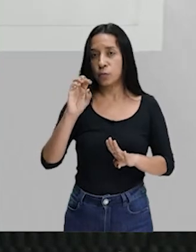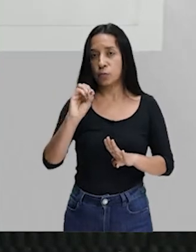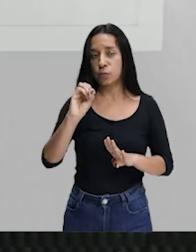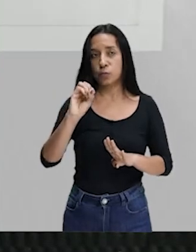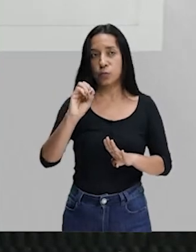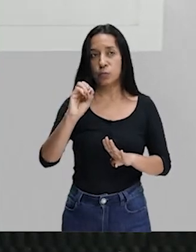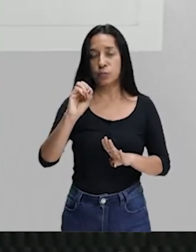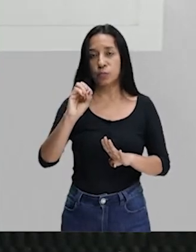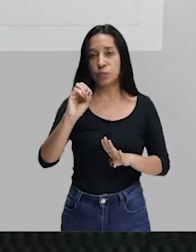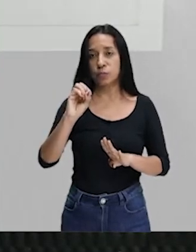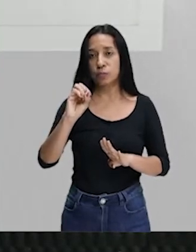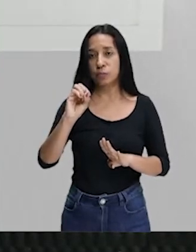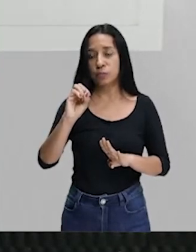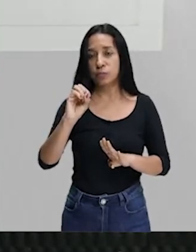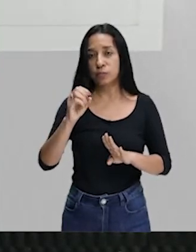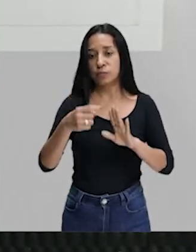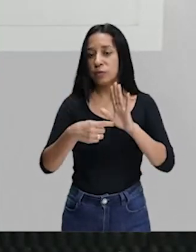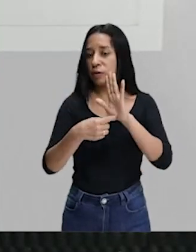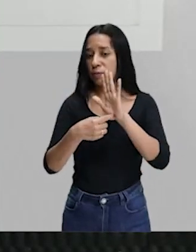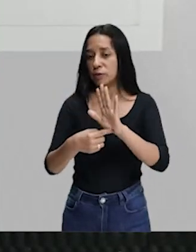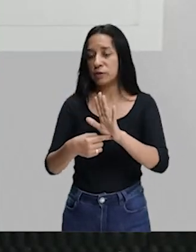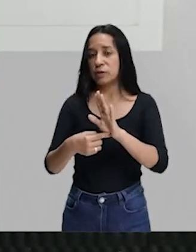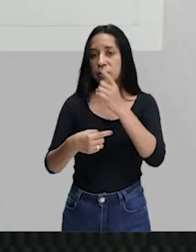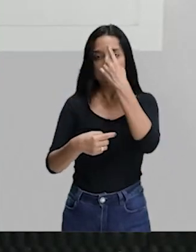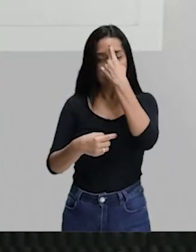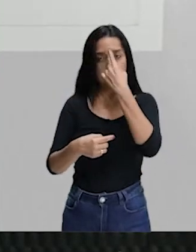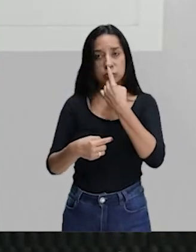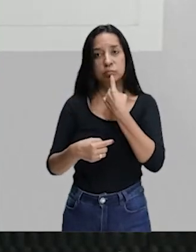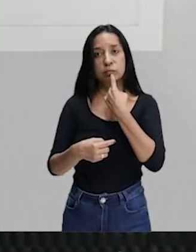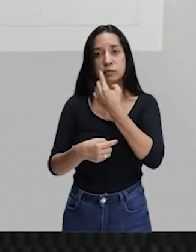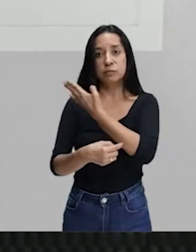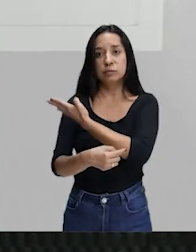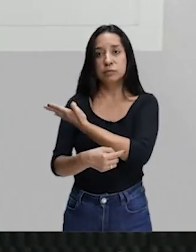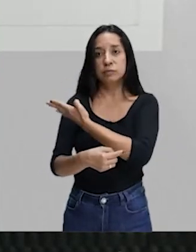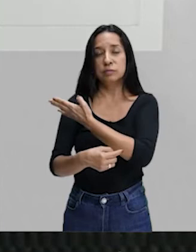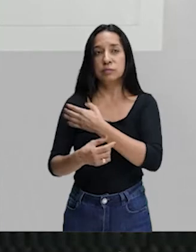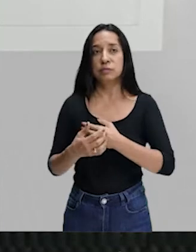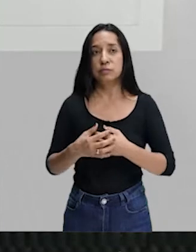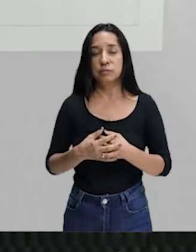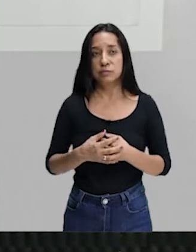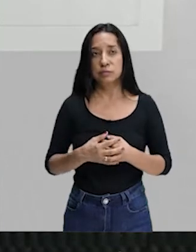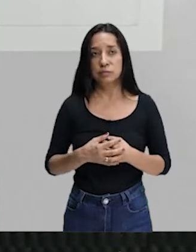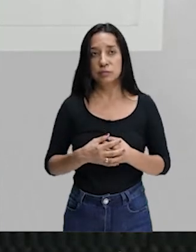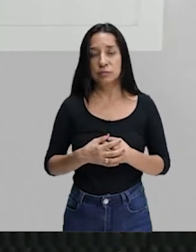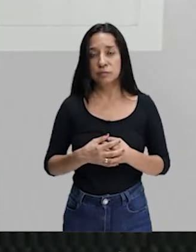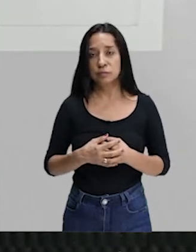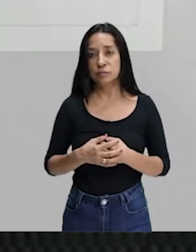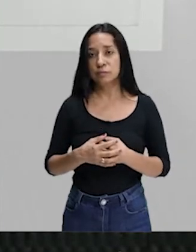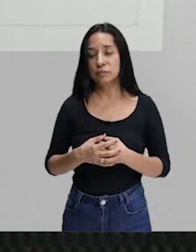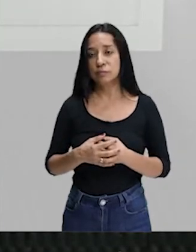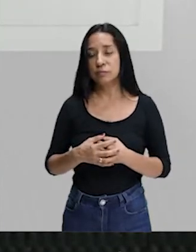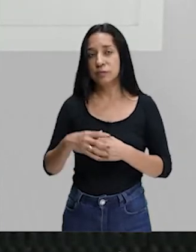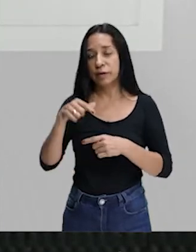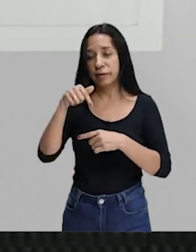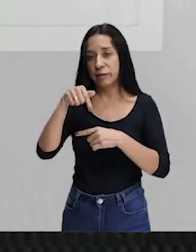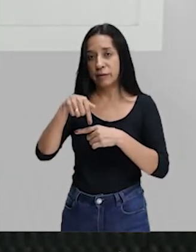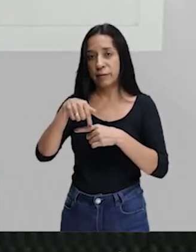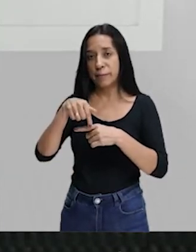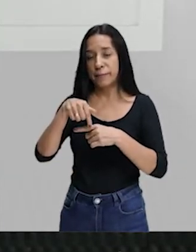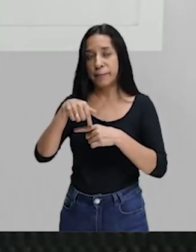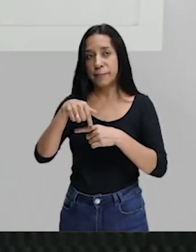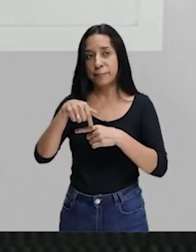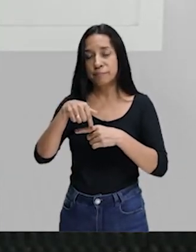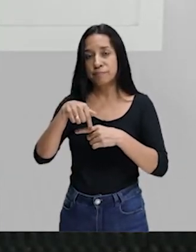ó, fluxo, vai ser igual o quê? A quantidade de calor, né, que está